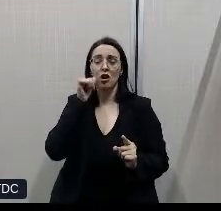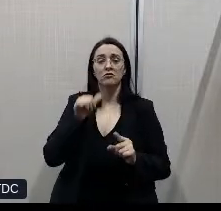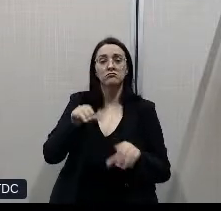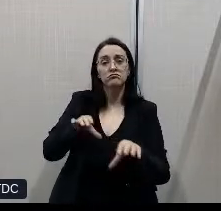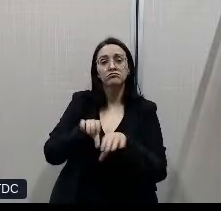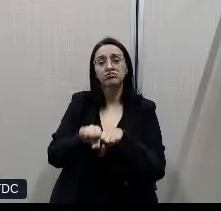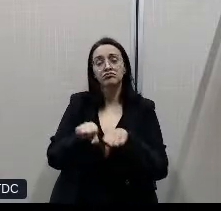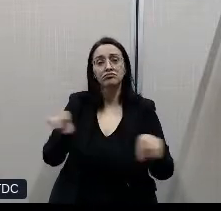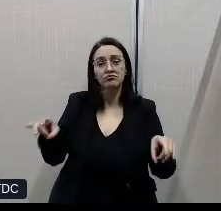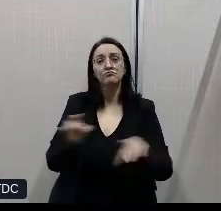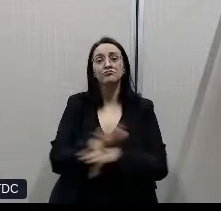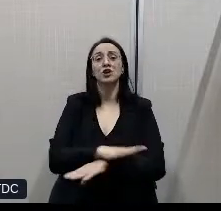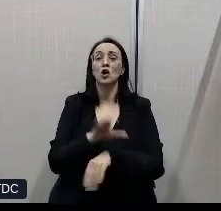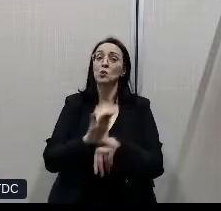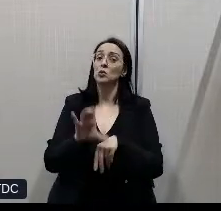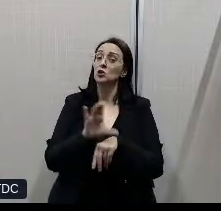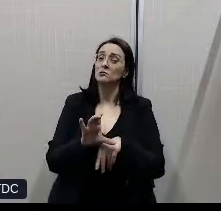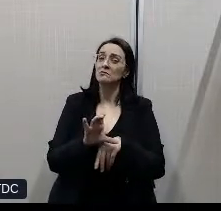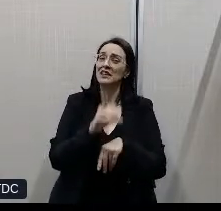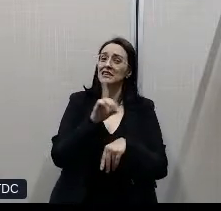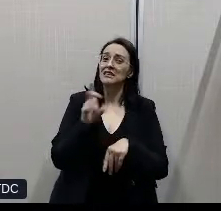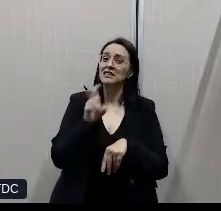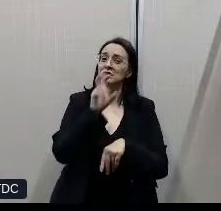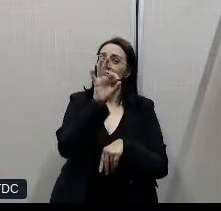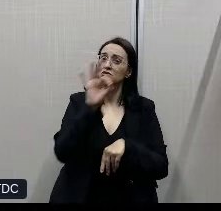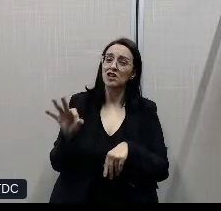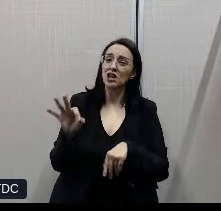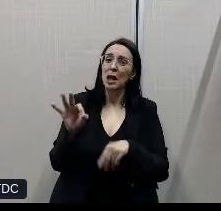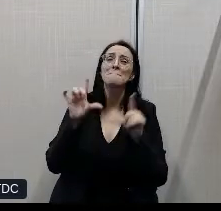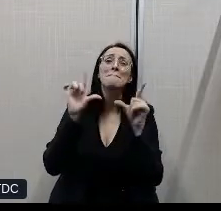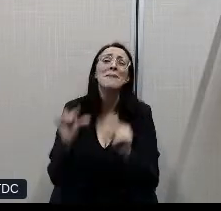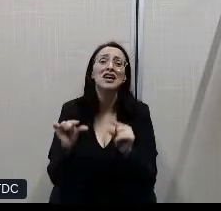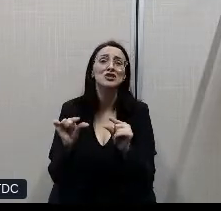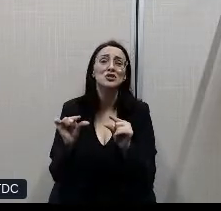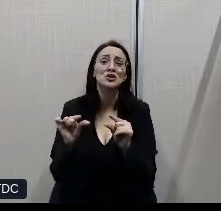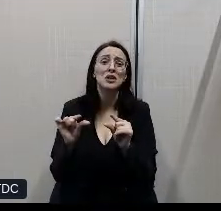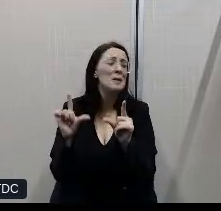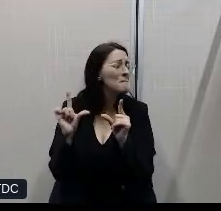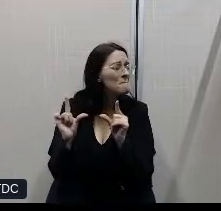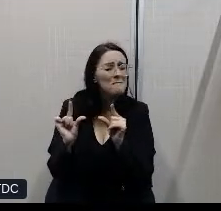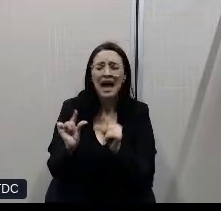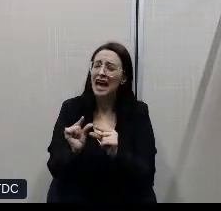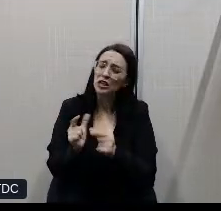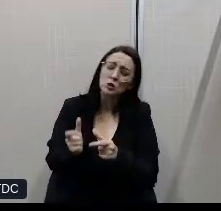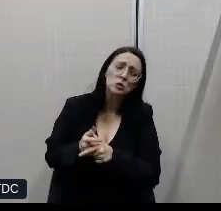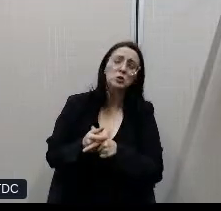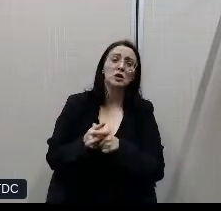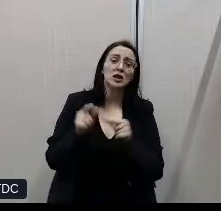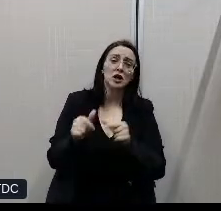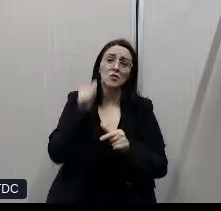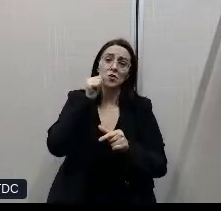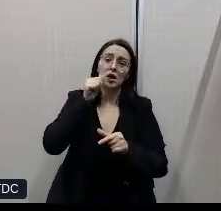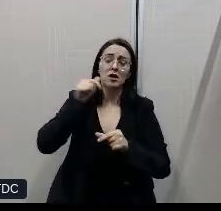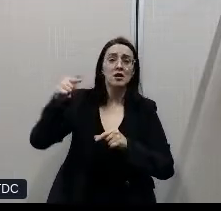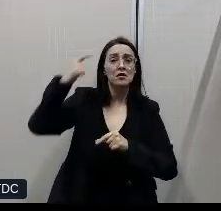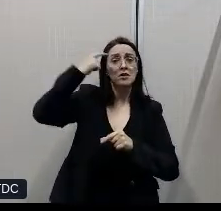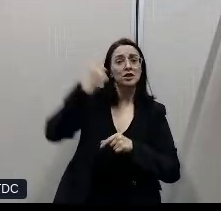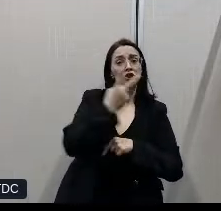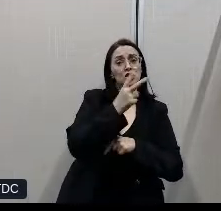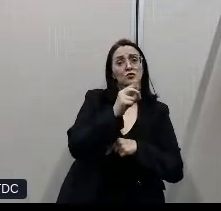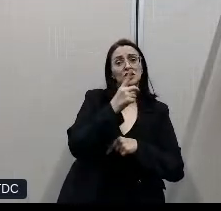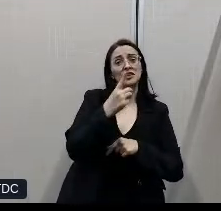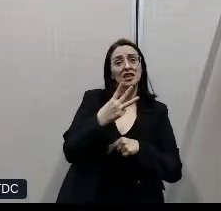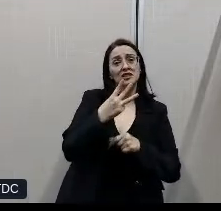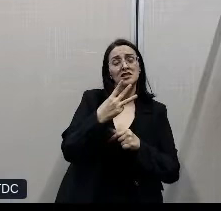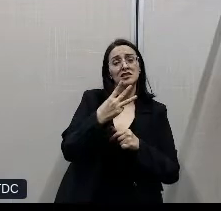os mesmos cursos. Então, desses 15%, ainda teve menos mulher naquele ano. E quando a gente pensa em 2013 até